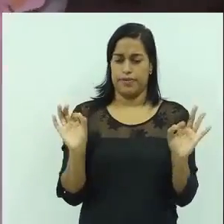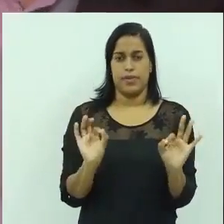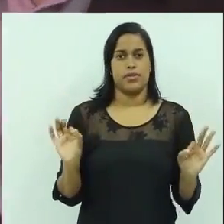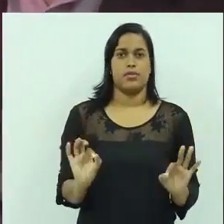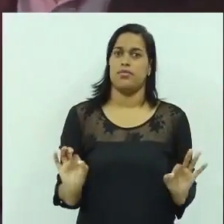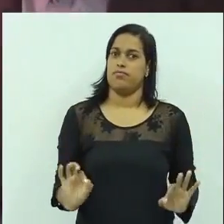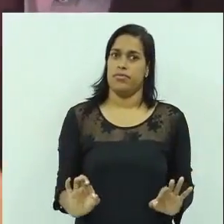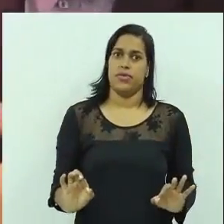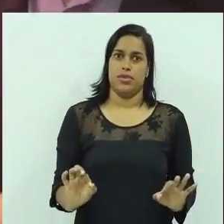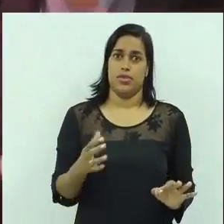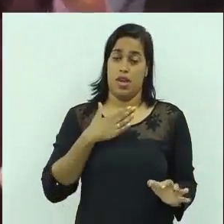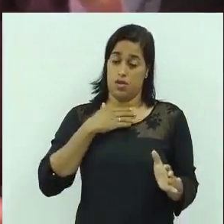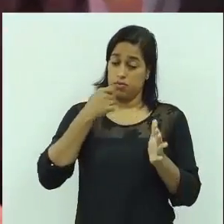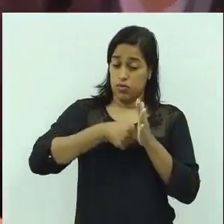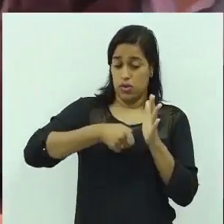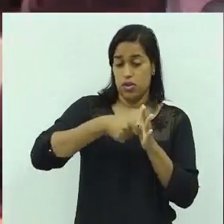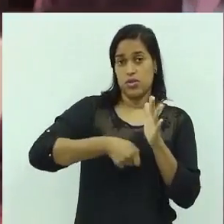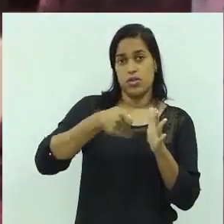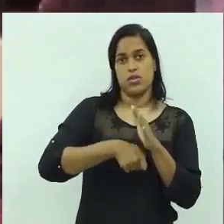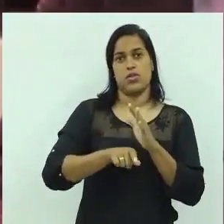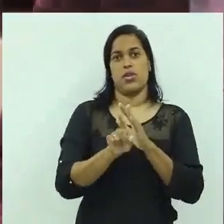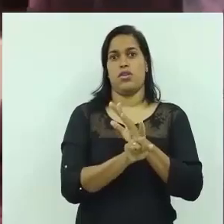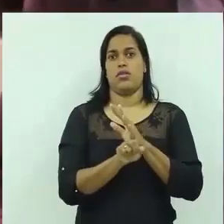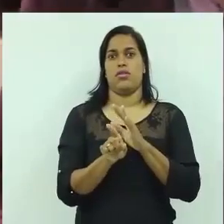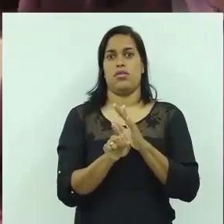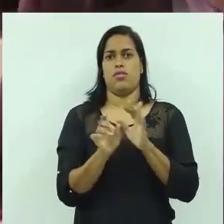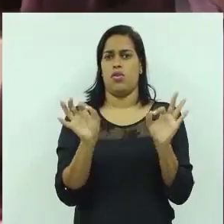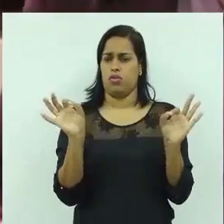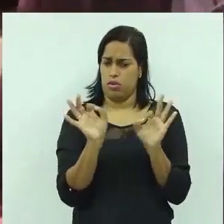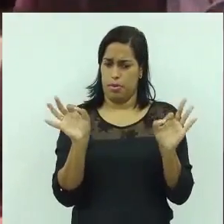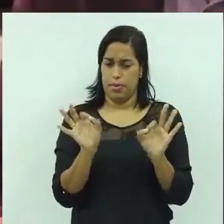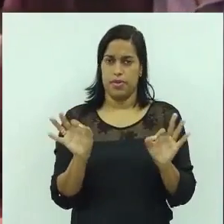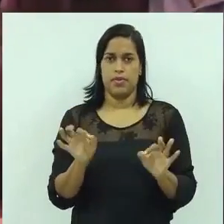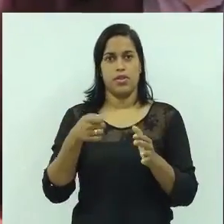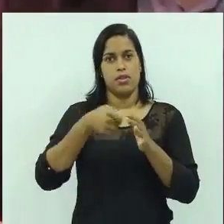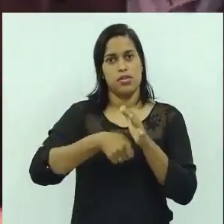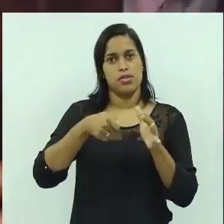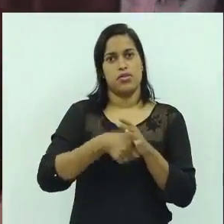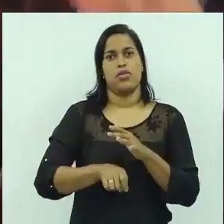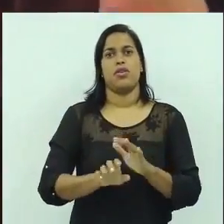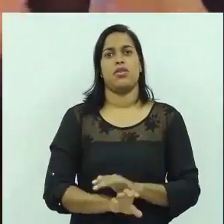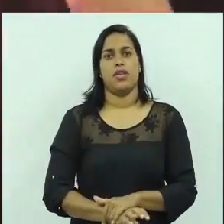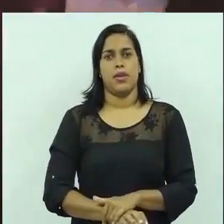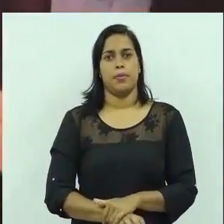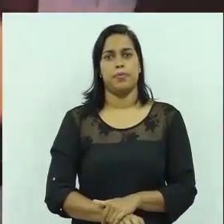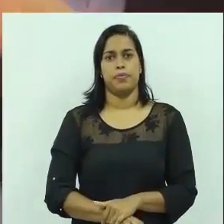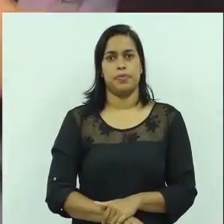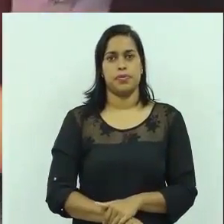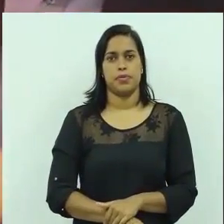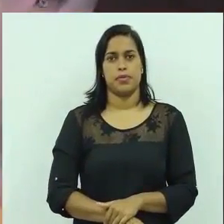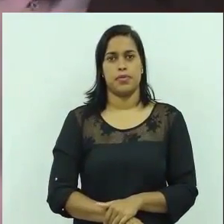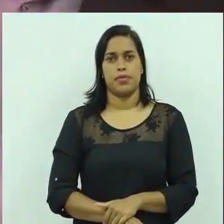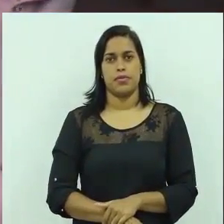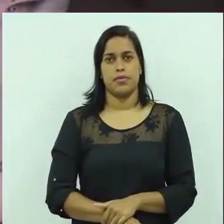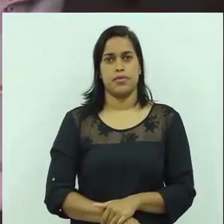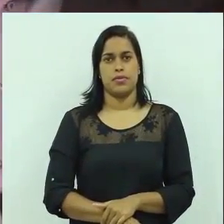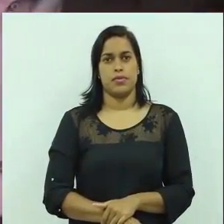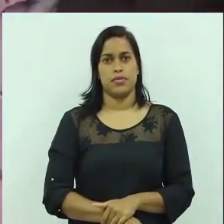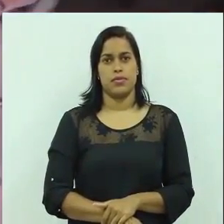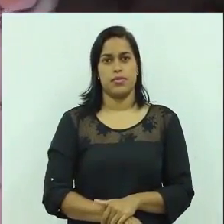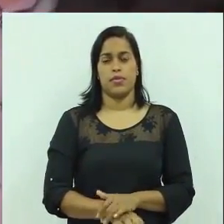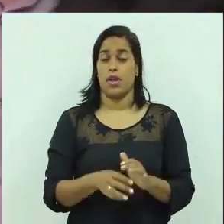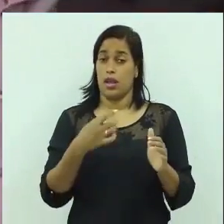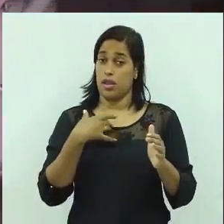sou perfeccionista, Nossa, sou exigente. todo mundo é exigente, todo mundo é perfeccionista. Exatamente. Então você pode, até na